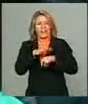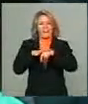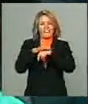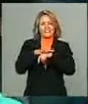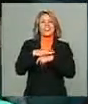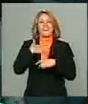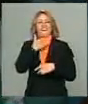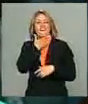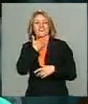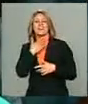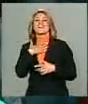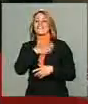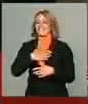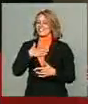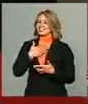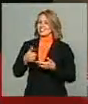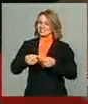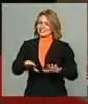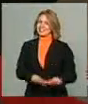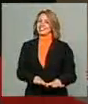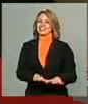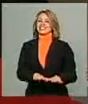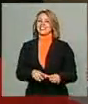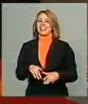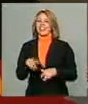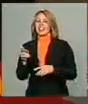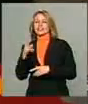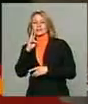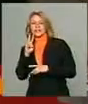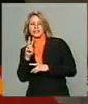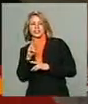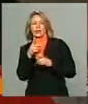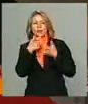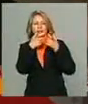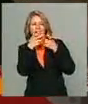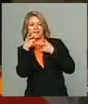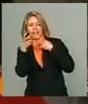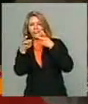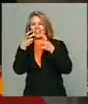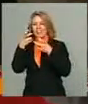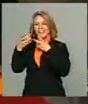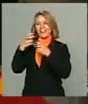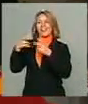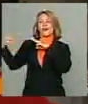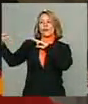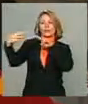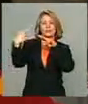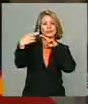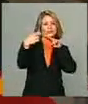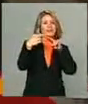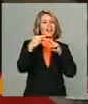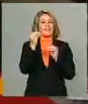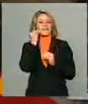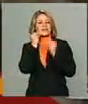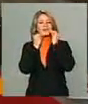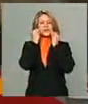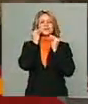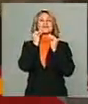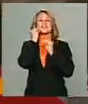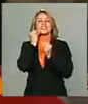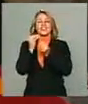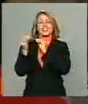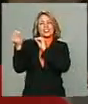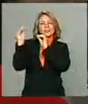e gostei dele fiquei ela andava aqui e eu lá dançando e olhava PR ela gostei né aí dava um beijinho nela